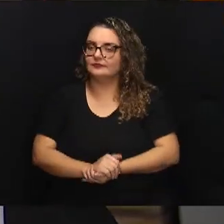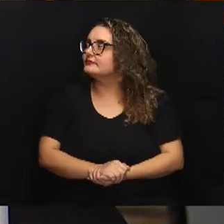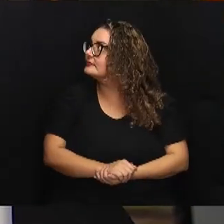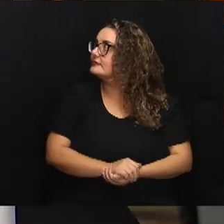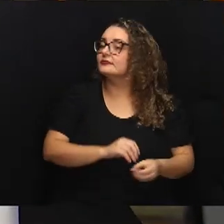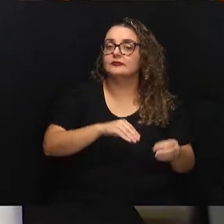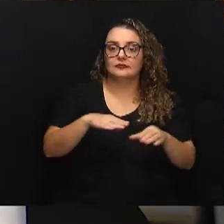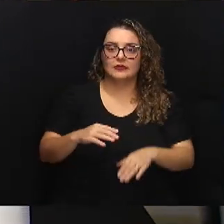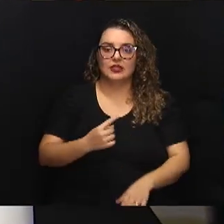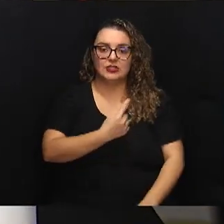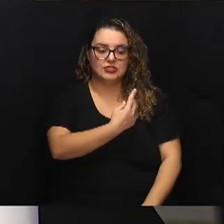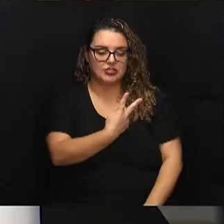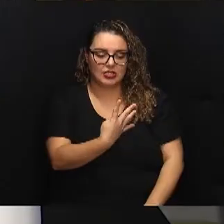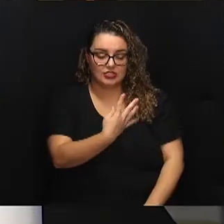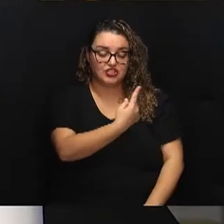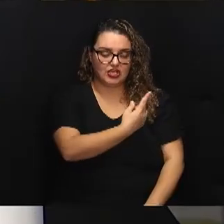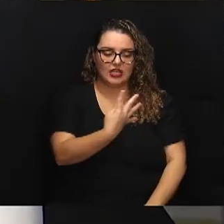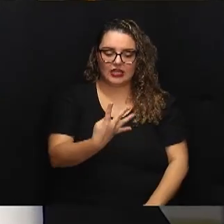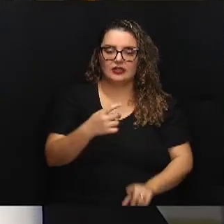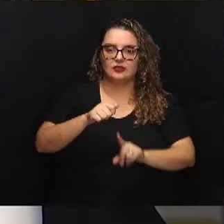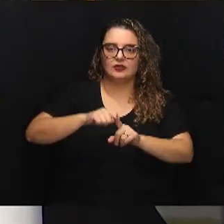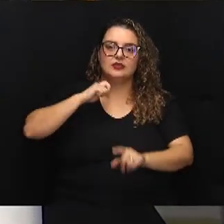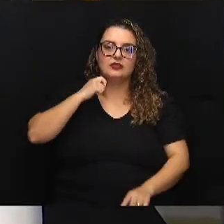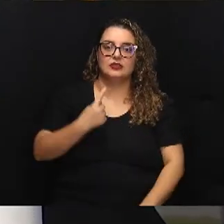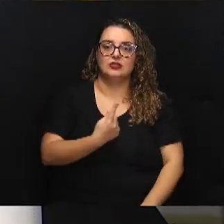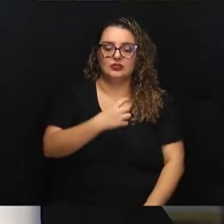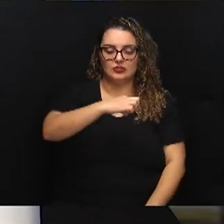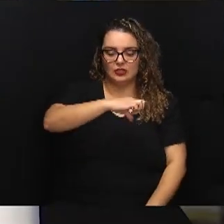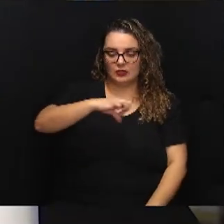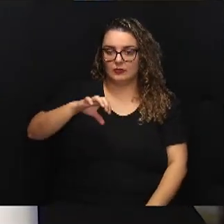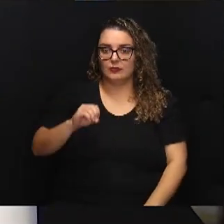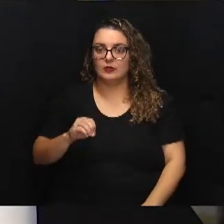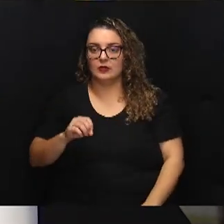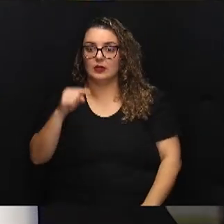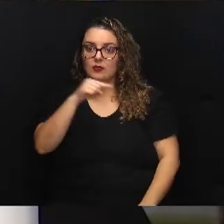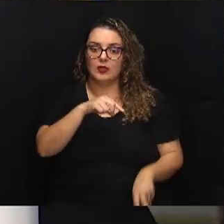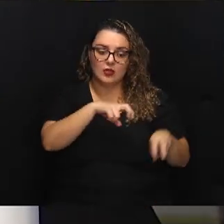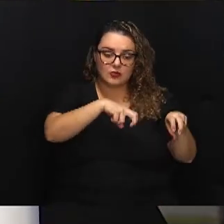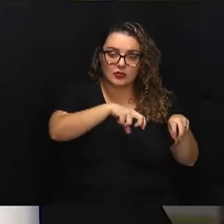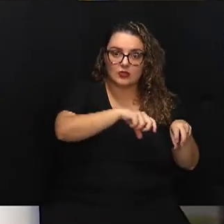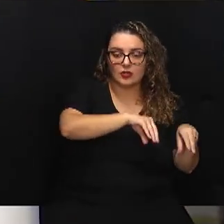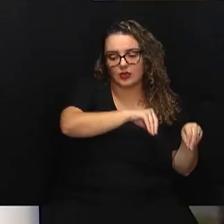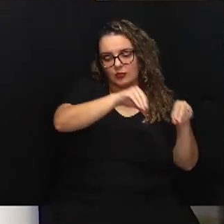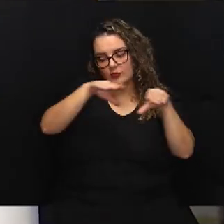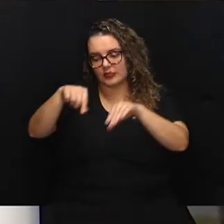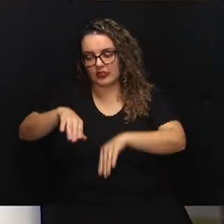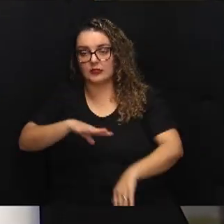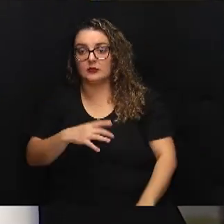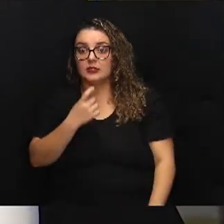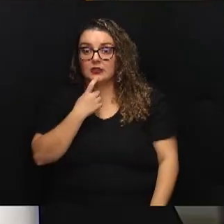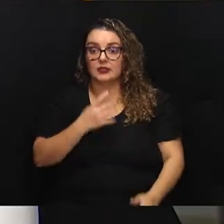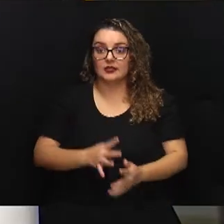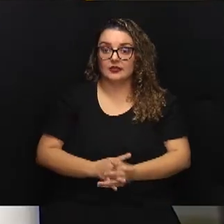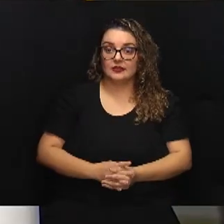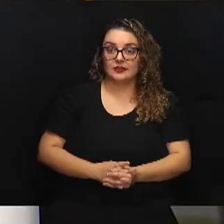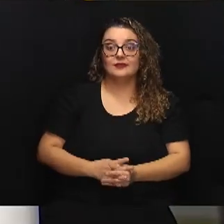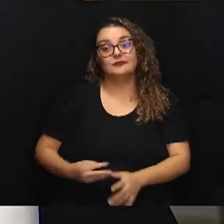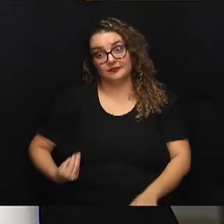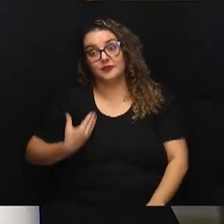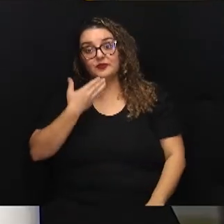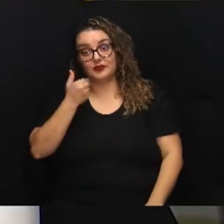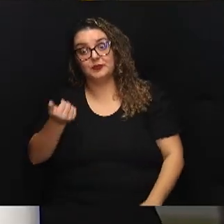dia 14 de abril de 1990, eu saí lá da roça e vim para Campinas, com uma vida melhor,